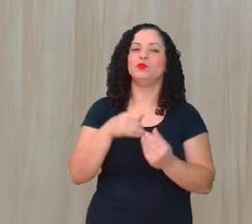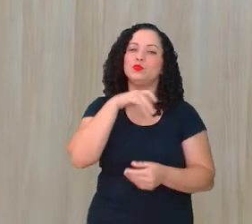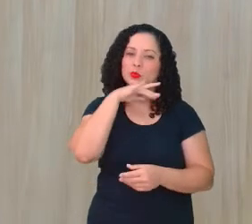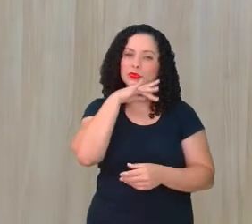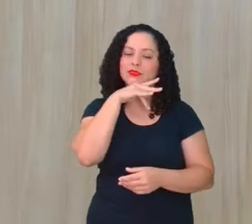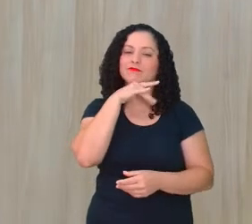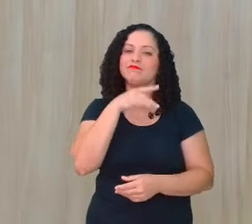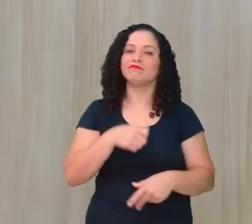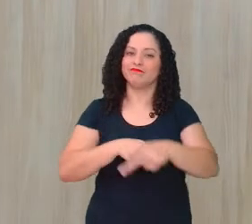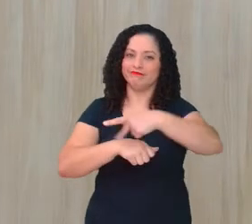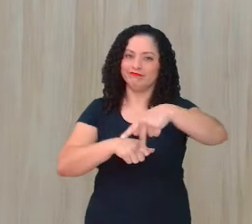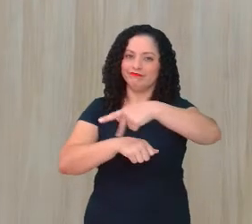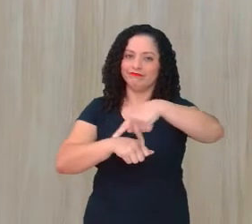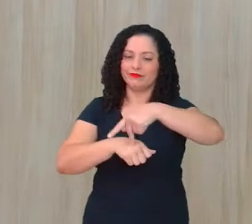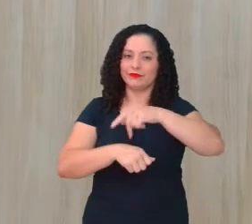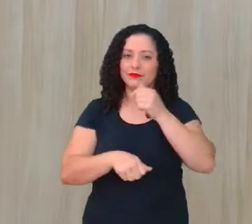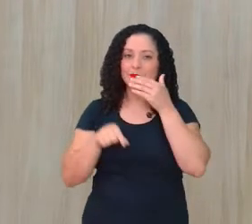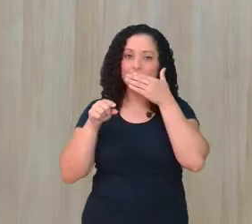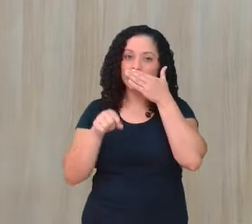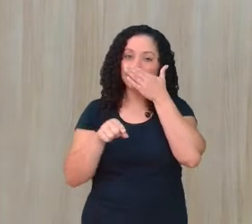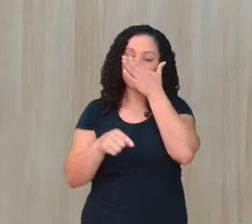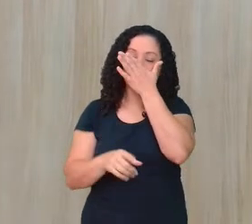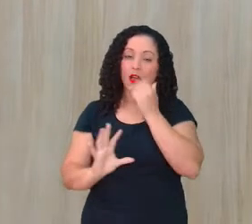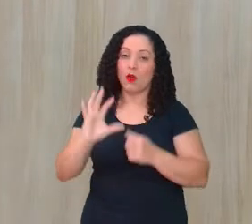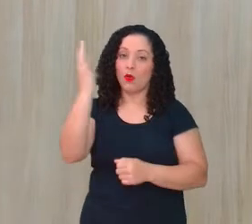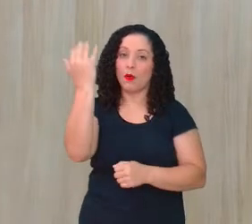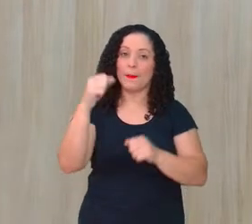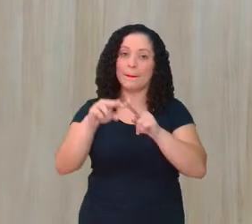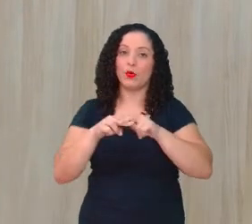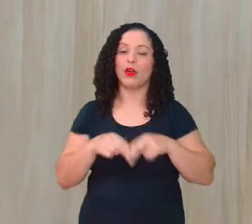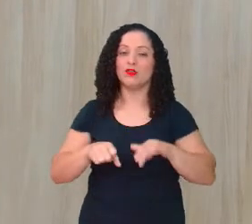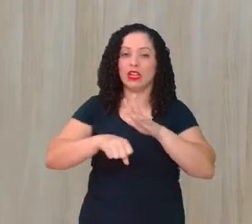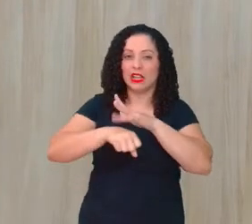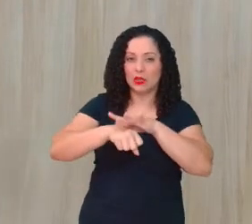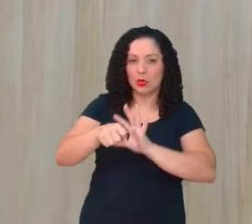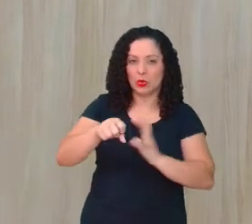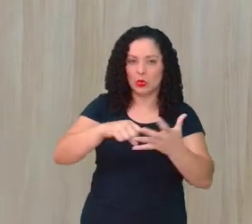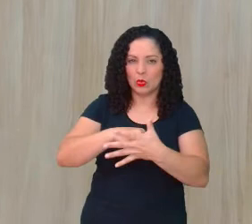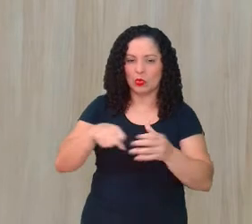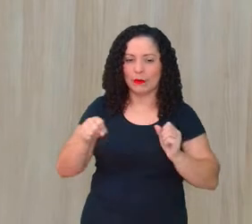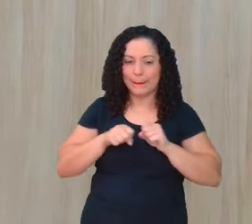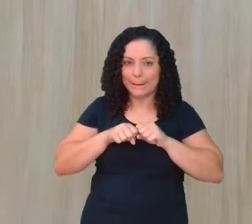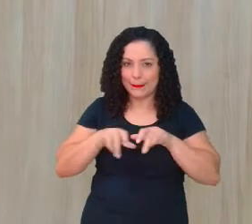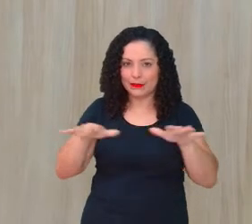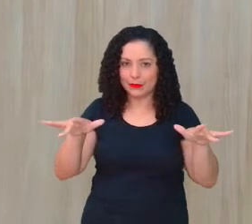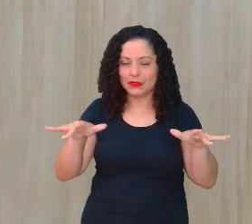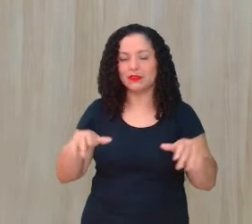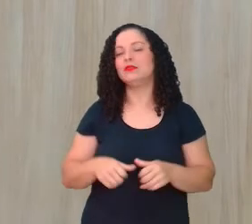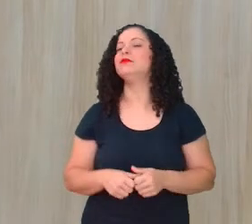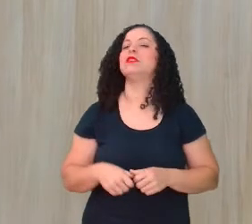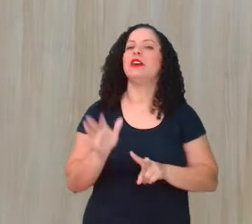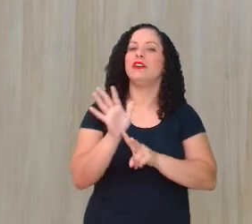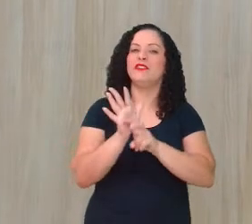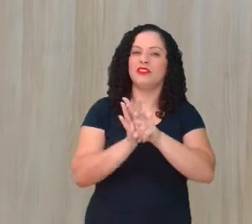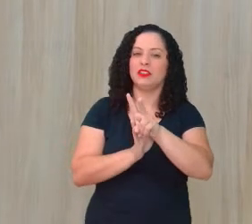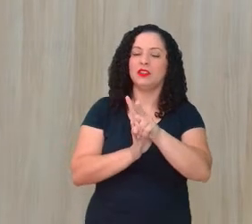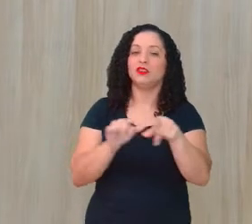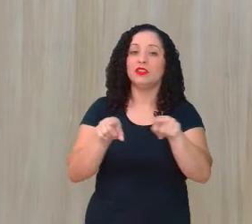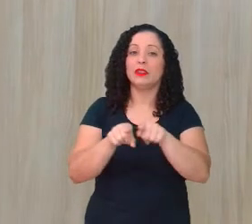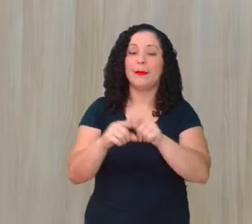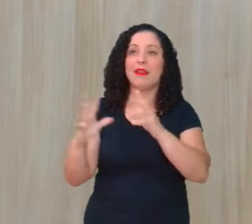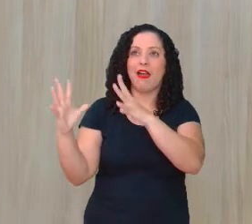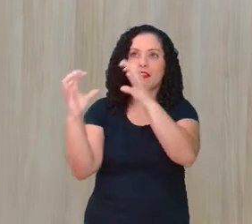quem diga que isso se deu em decorrência da pandemia, e agora, né, da guerra que está acontecendo lá entre Rússia e